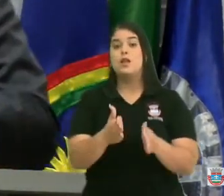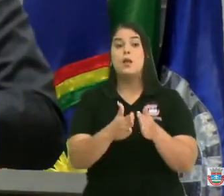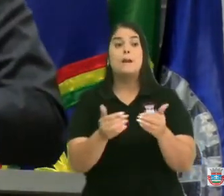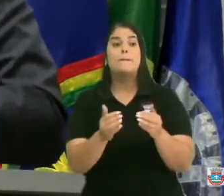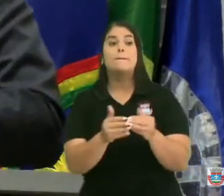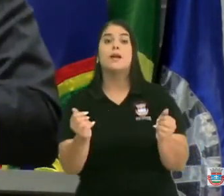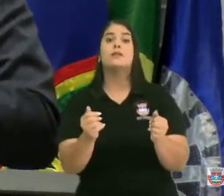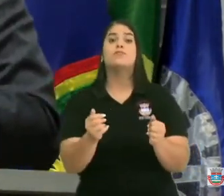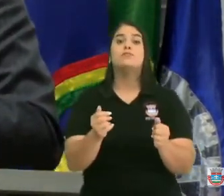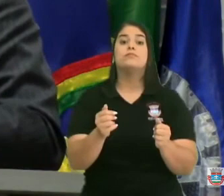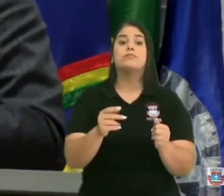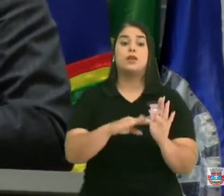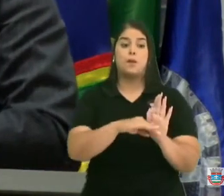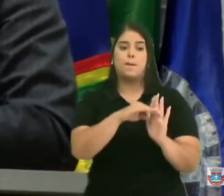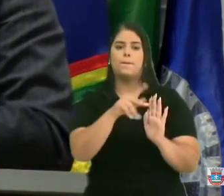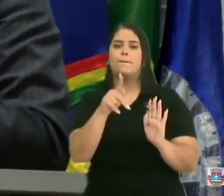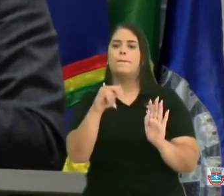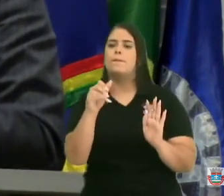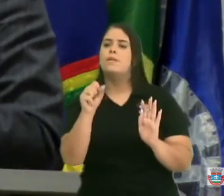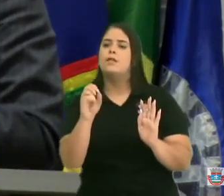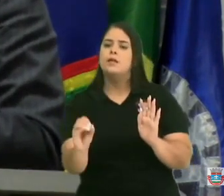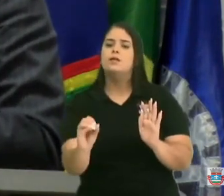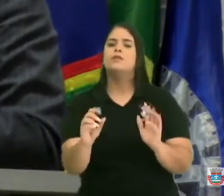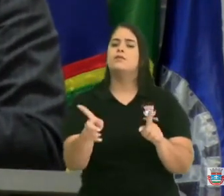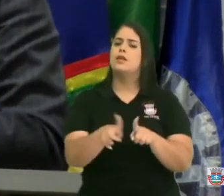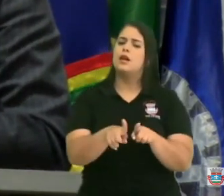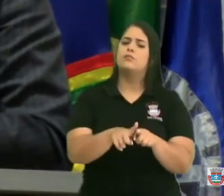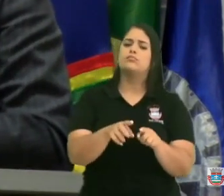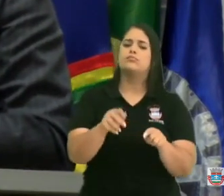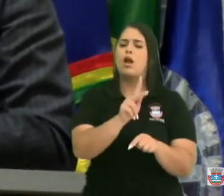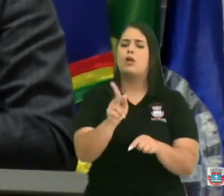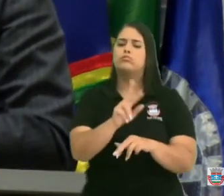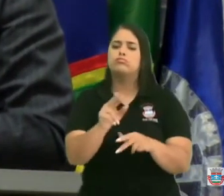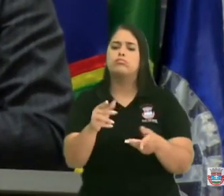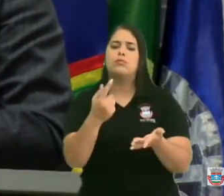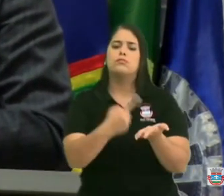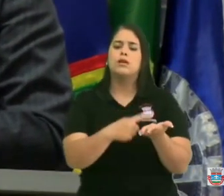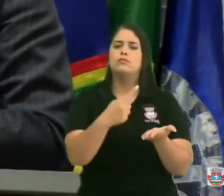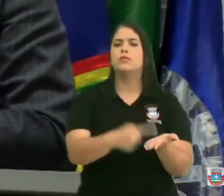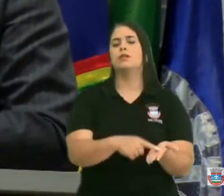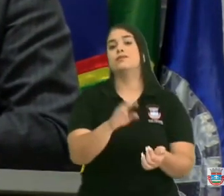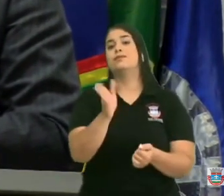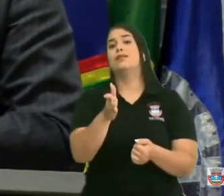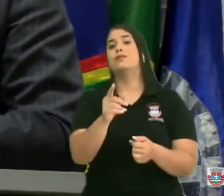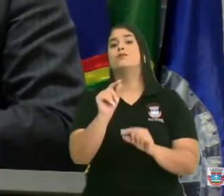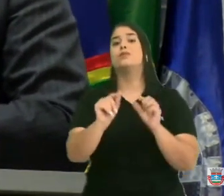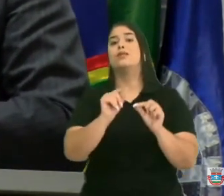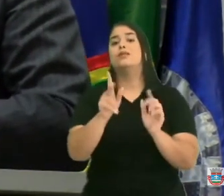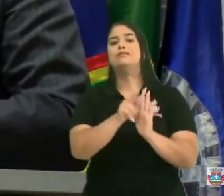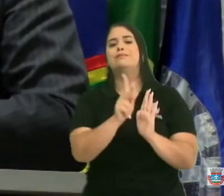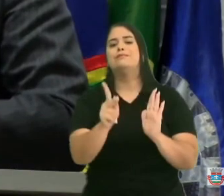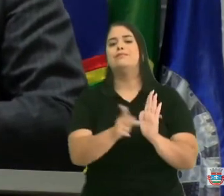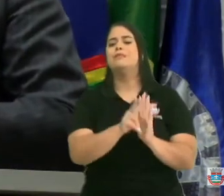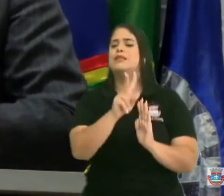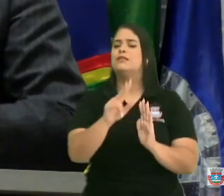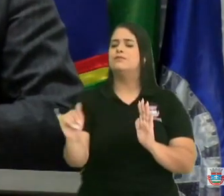peço que o piso também venha aos professores contratados, já que o projeto